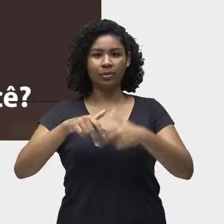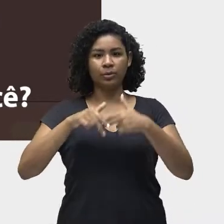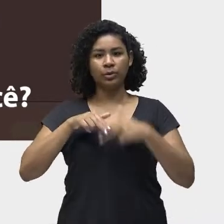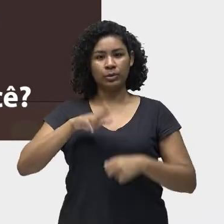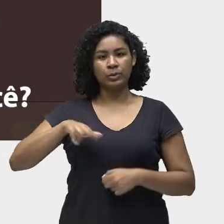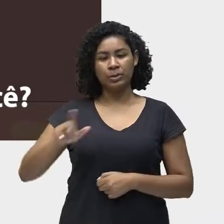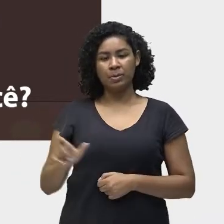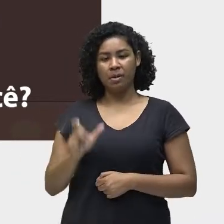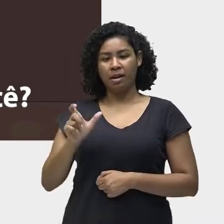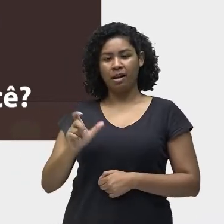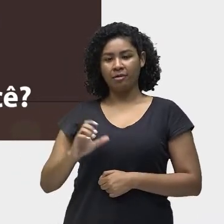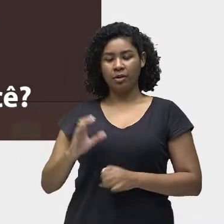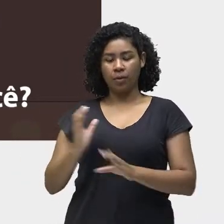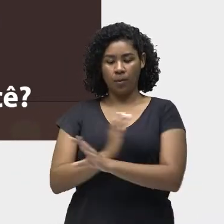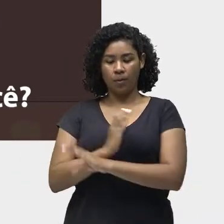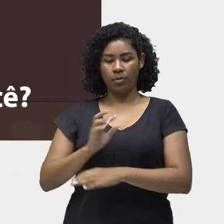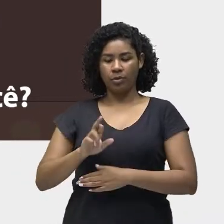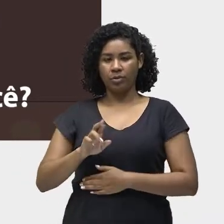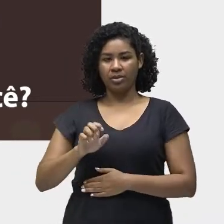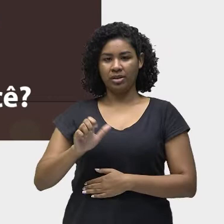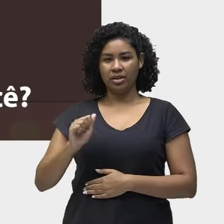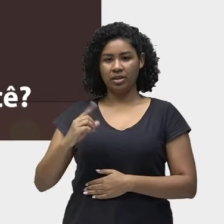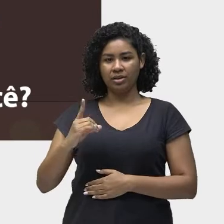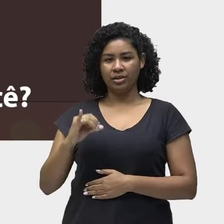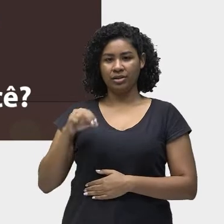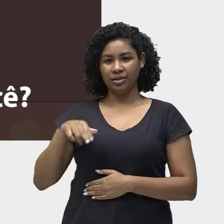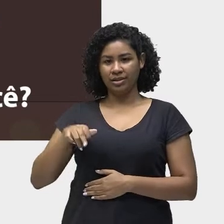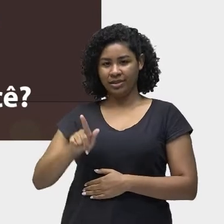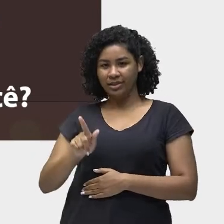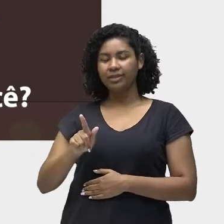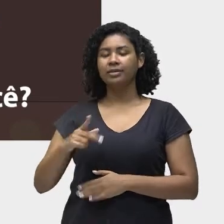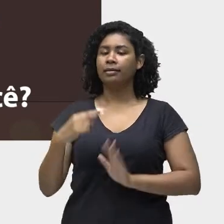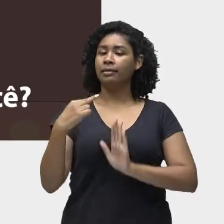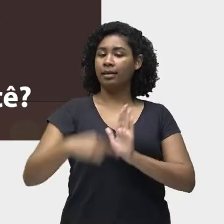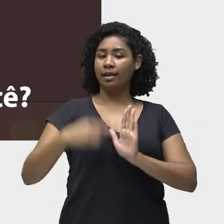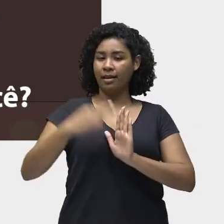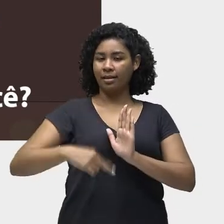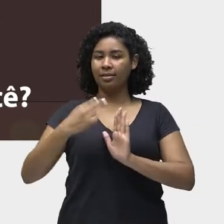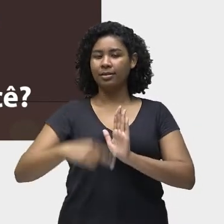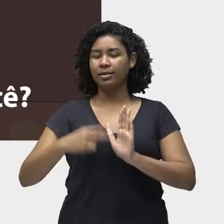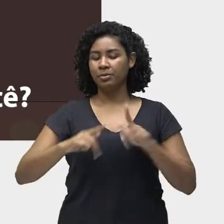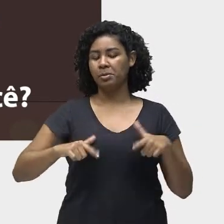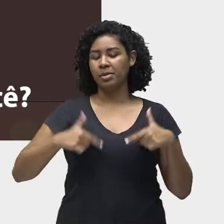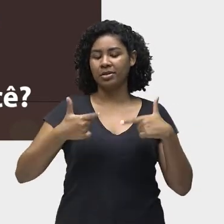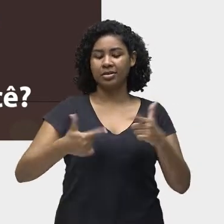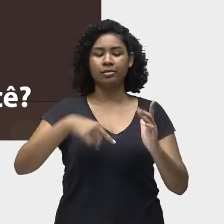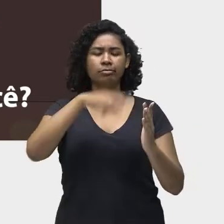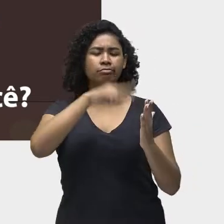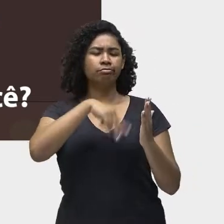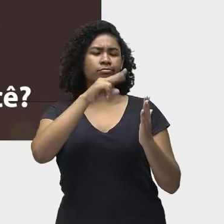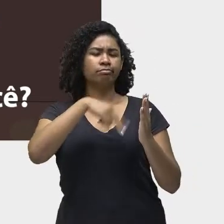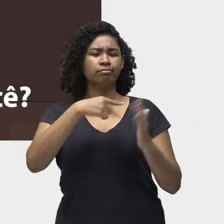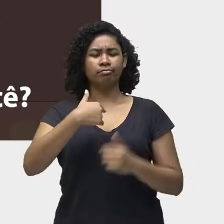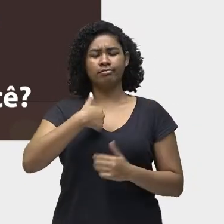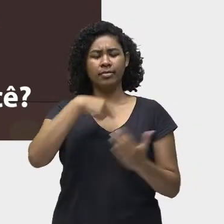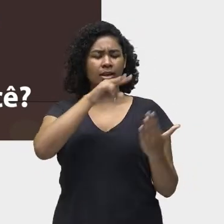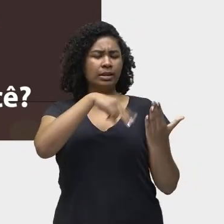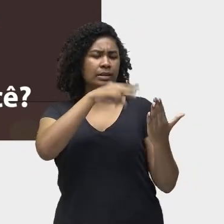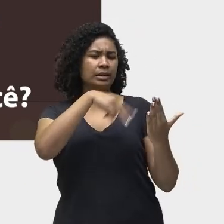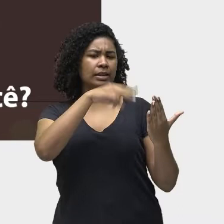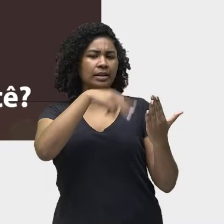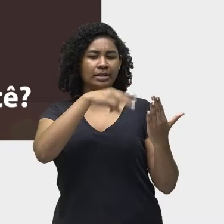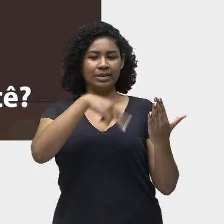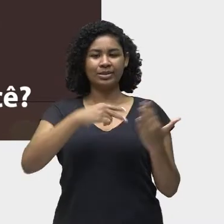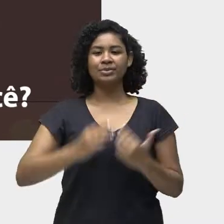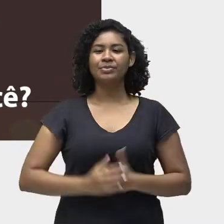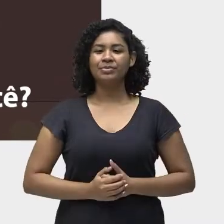Reading. Reading. Lendo. É uma atividade em andamento que continua. Eu estava lendo.